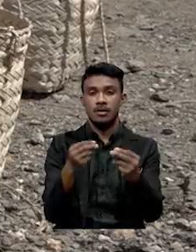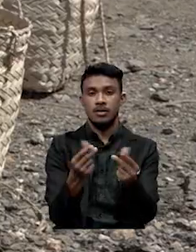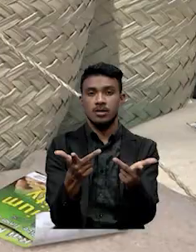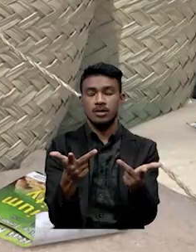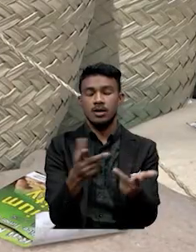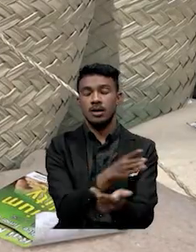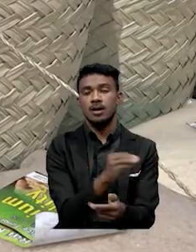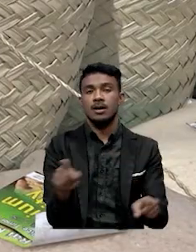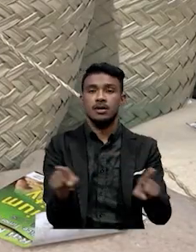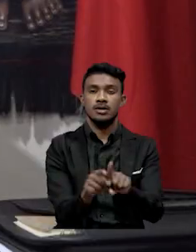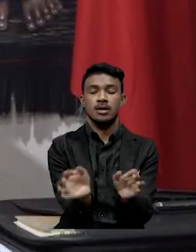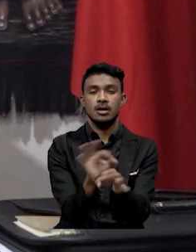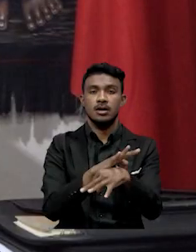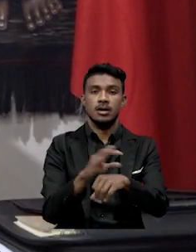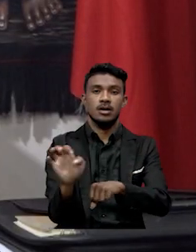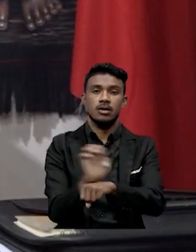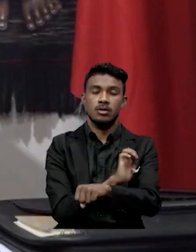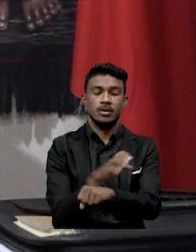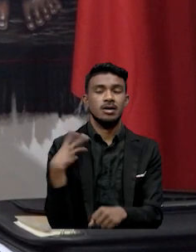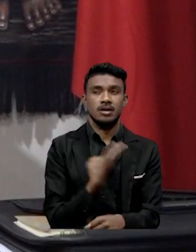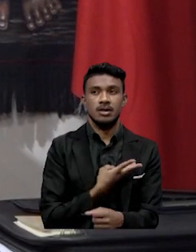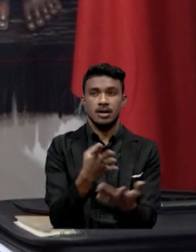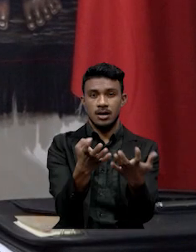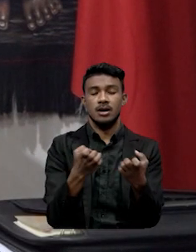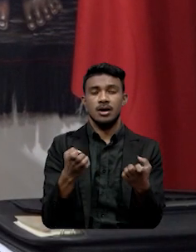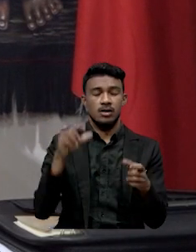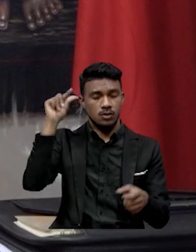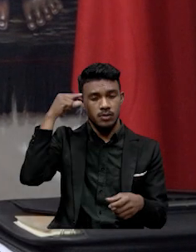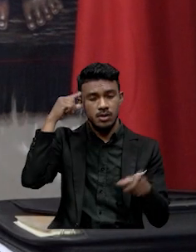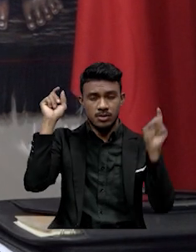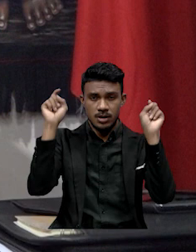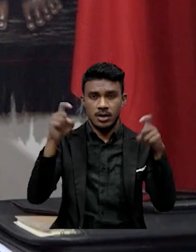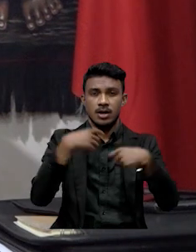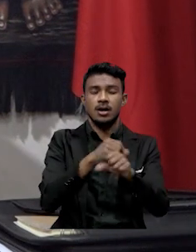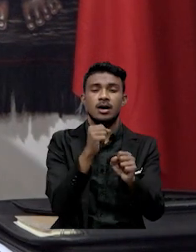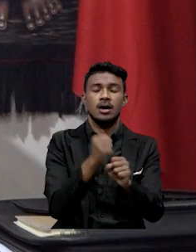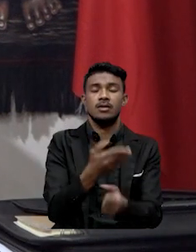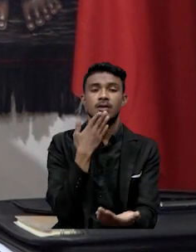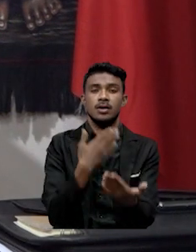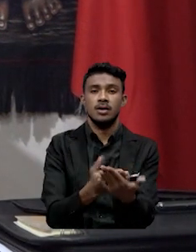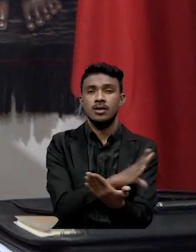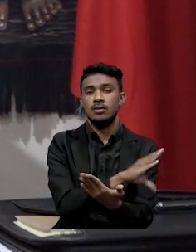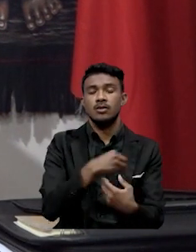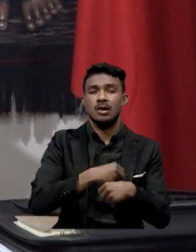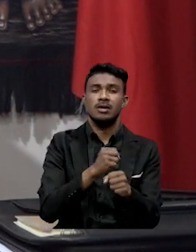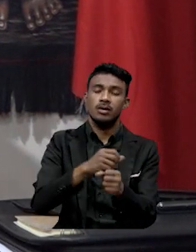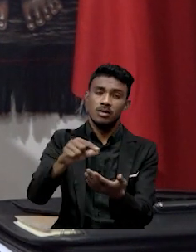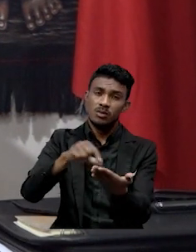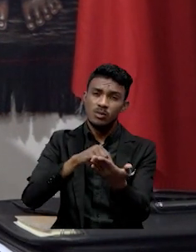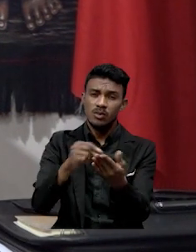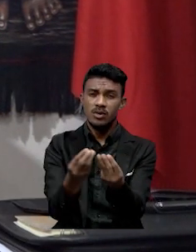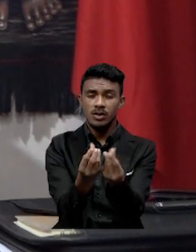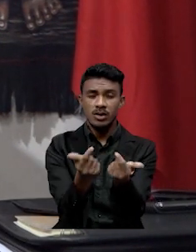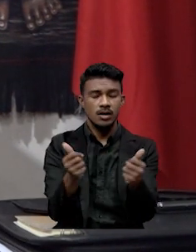Macato recupera a economia, mas agora está tua cara aquela coisa. O governo tem que ralo de dia, que tem que conta ralo de dia com